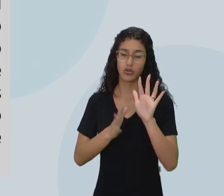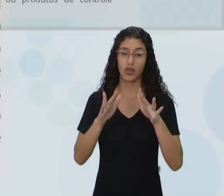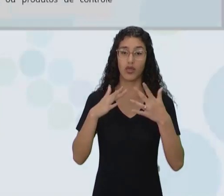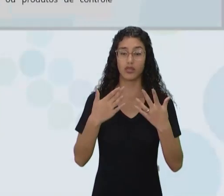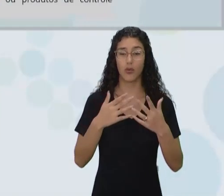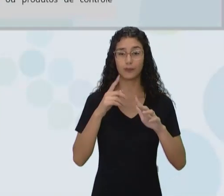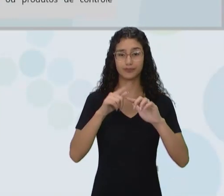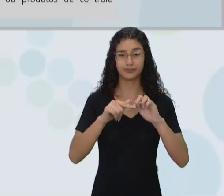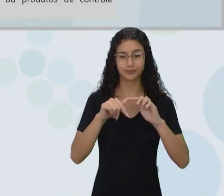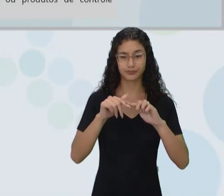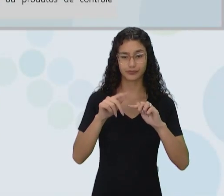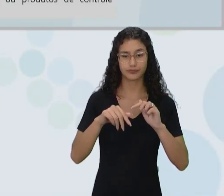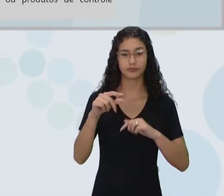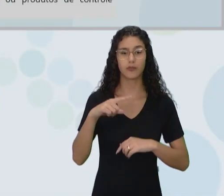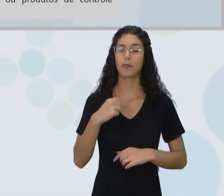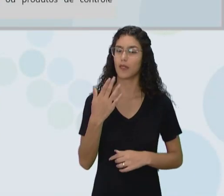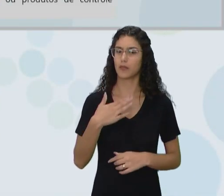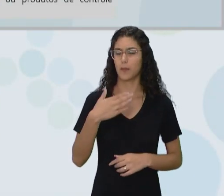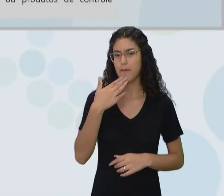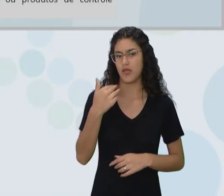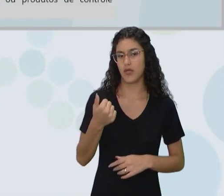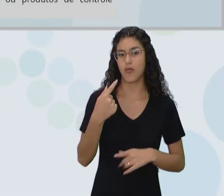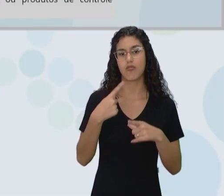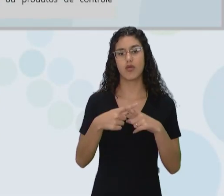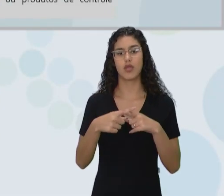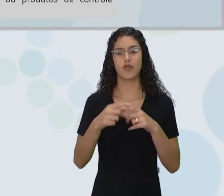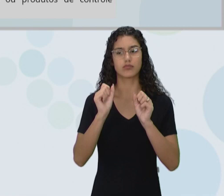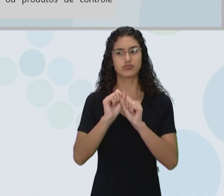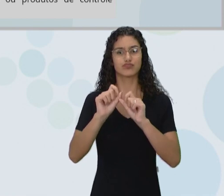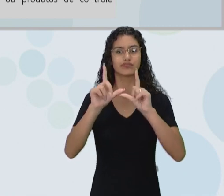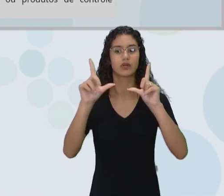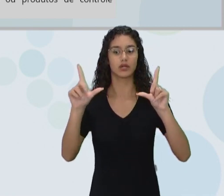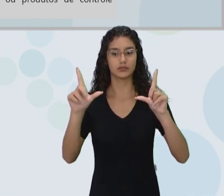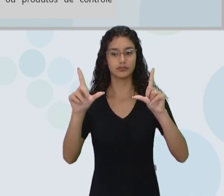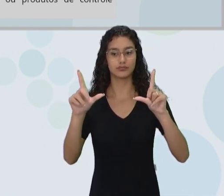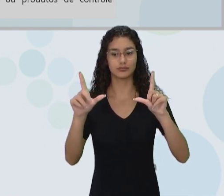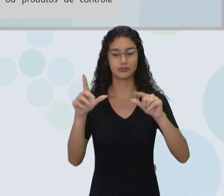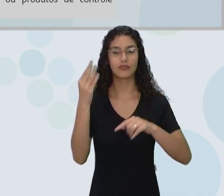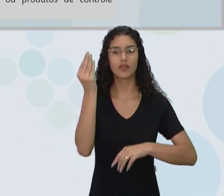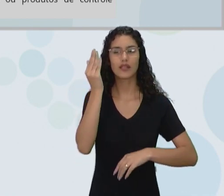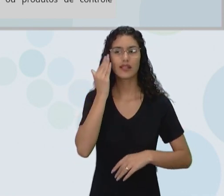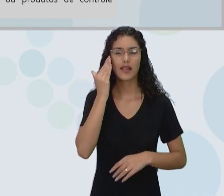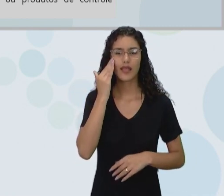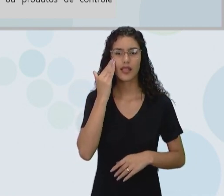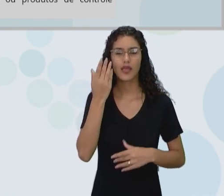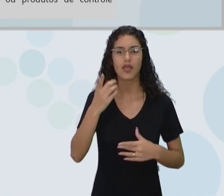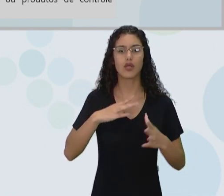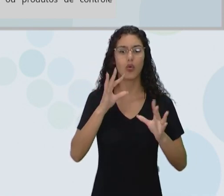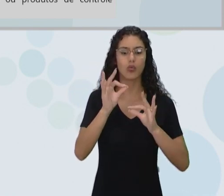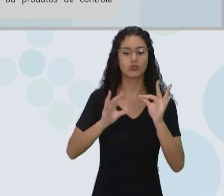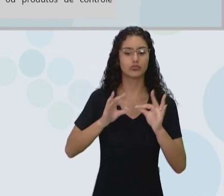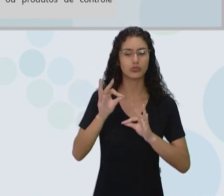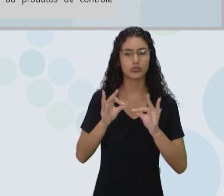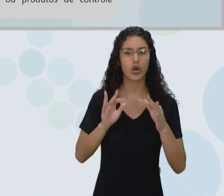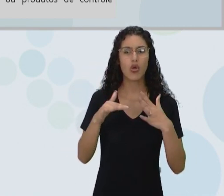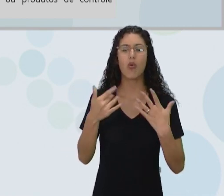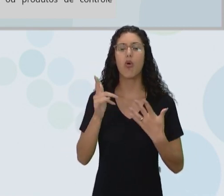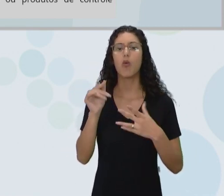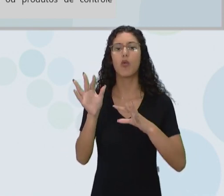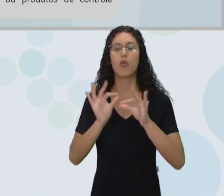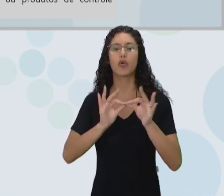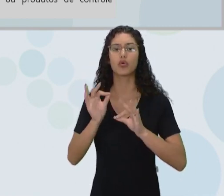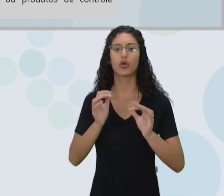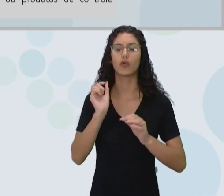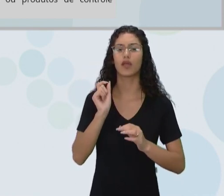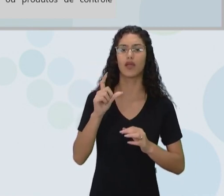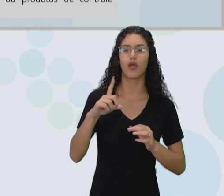esses produtos de controle ambiental, para mim, foi o melhor, porque aí fica muito amplo, né? Você fica tentando entender controle ambiental, que controle e